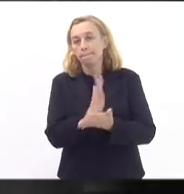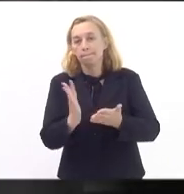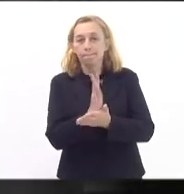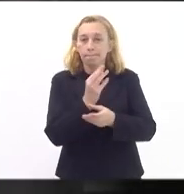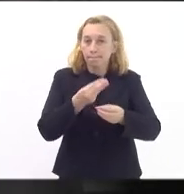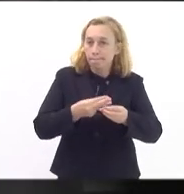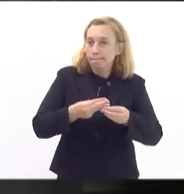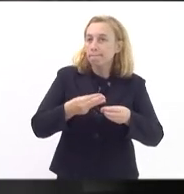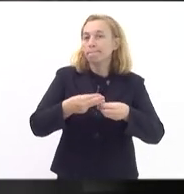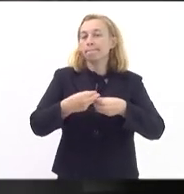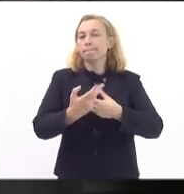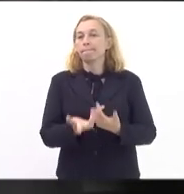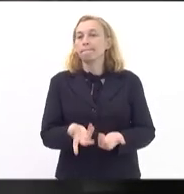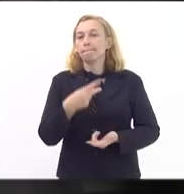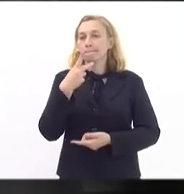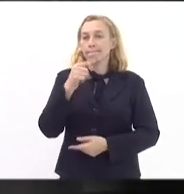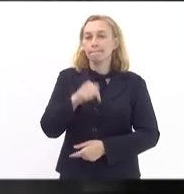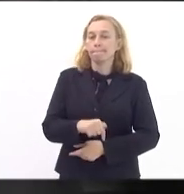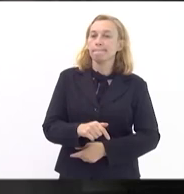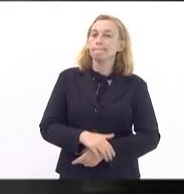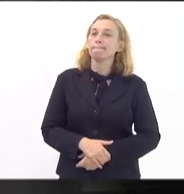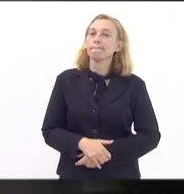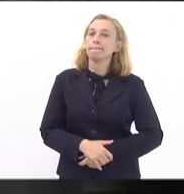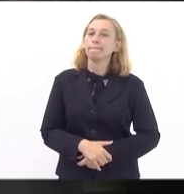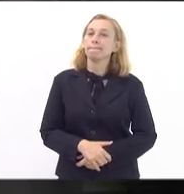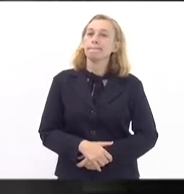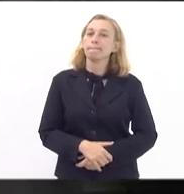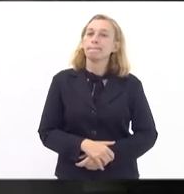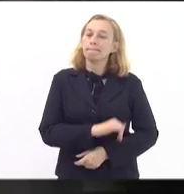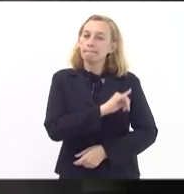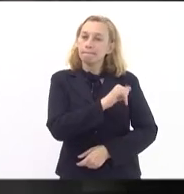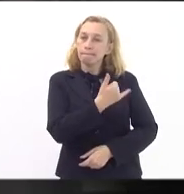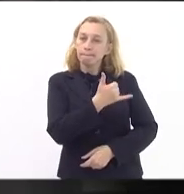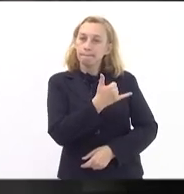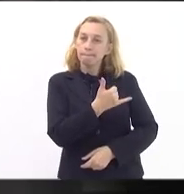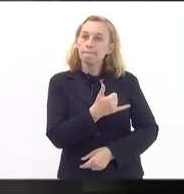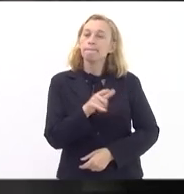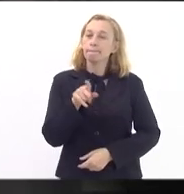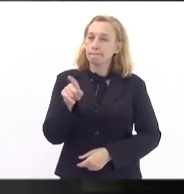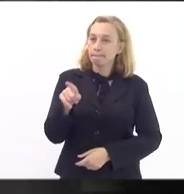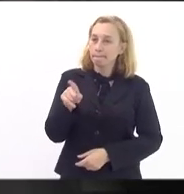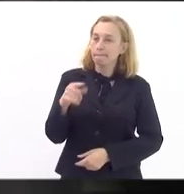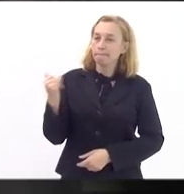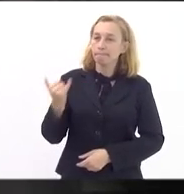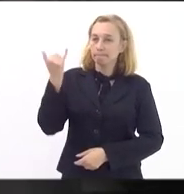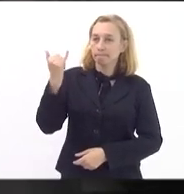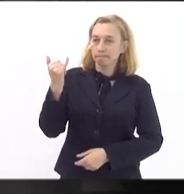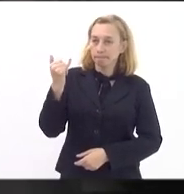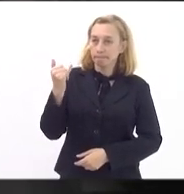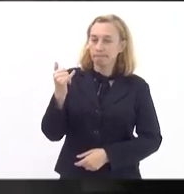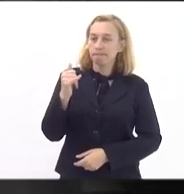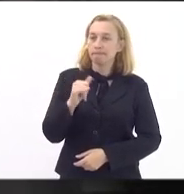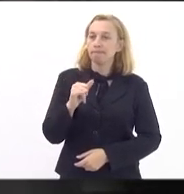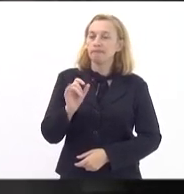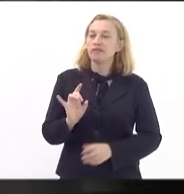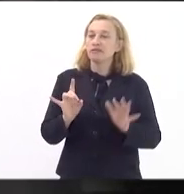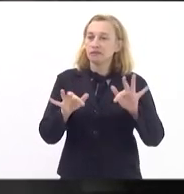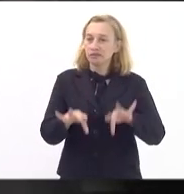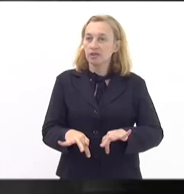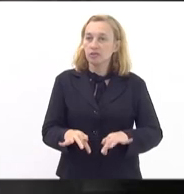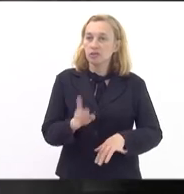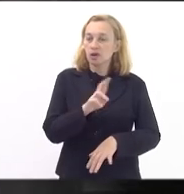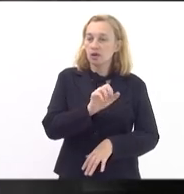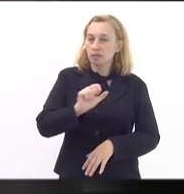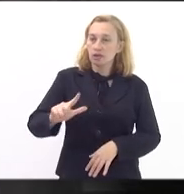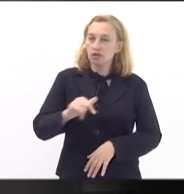é eu sinto aqui um deles né Japeri onde temos um Pátio Ferroviário bastante importante é o final do ramal de Japeri